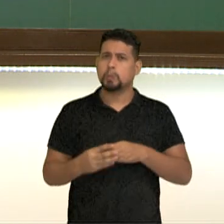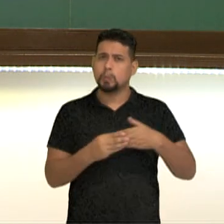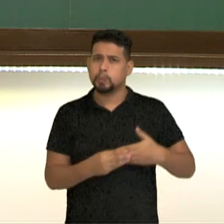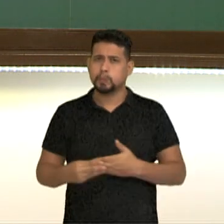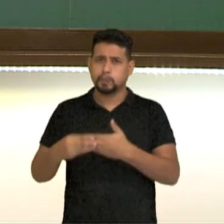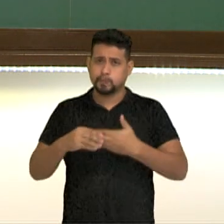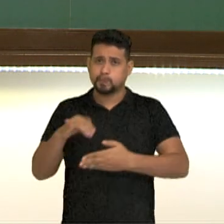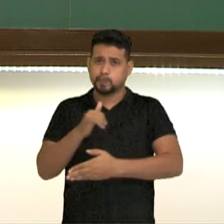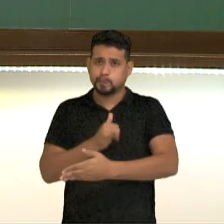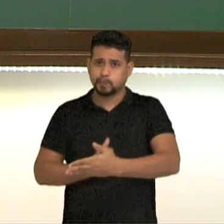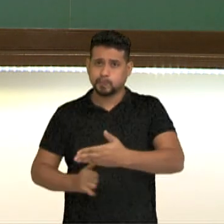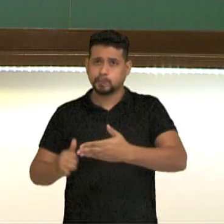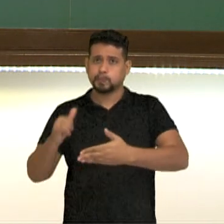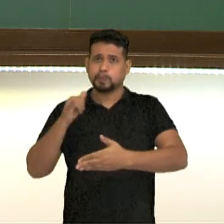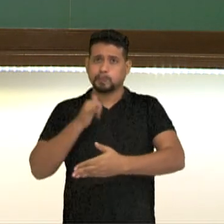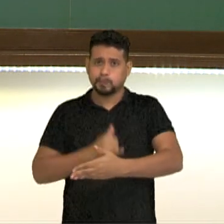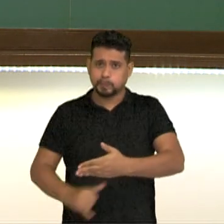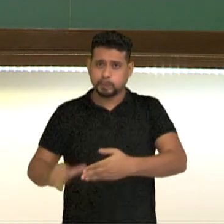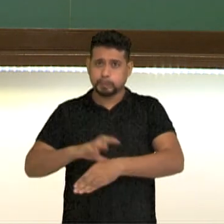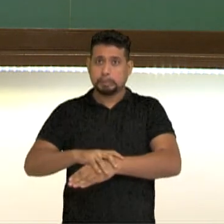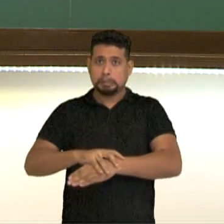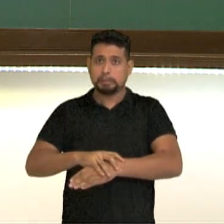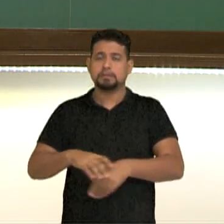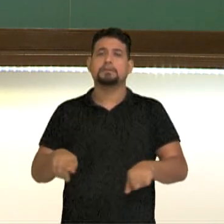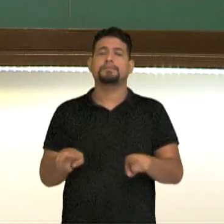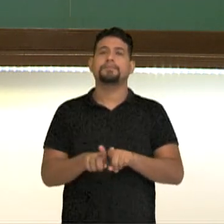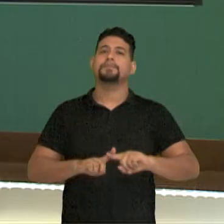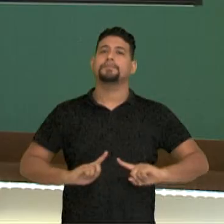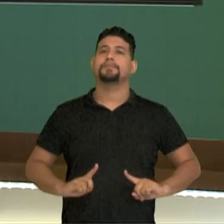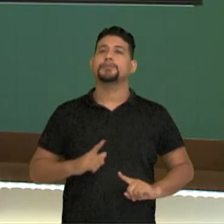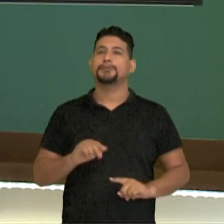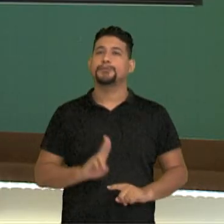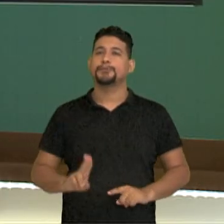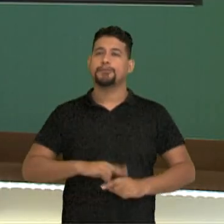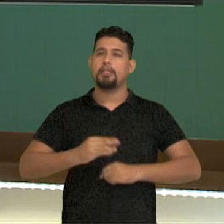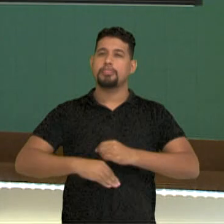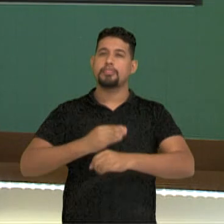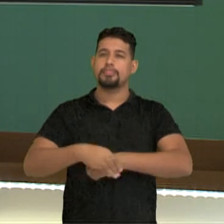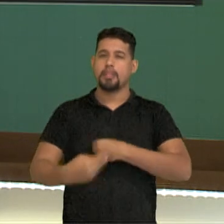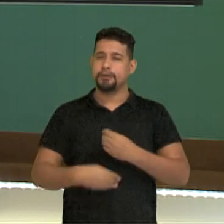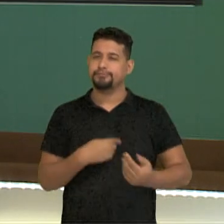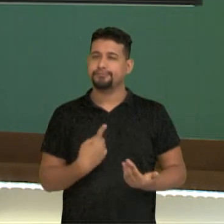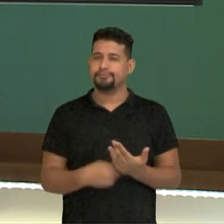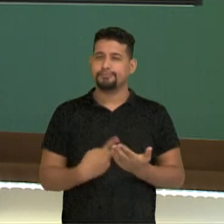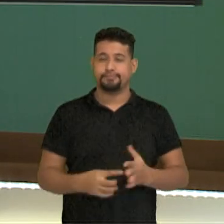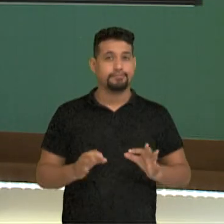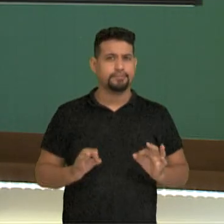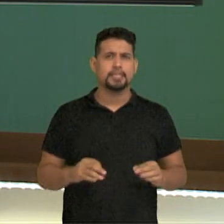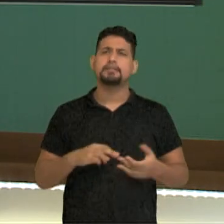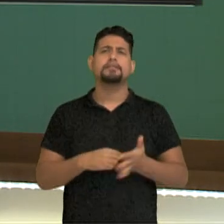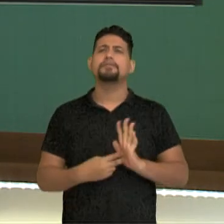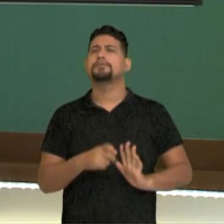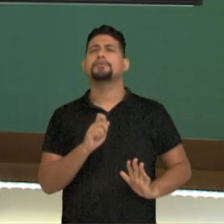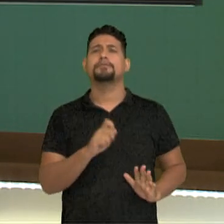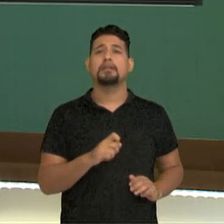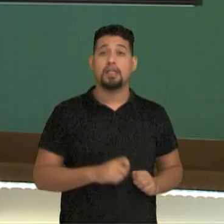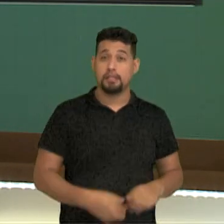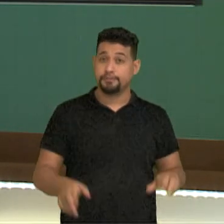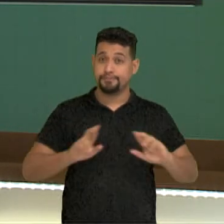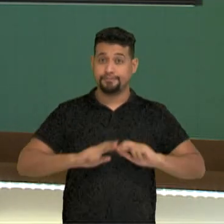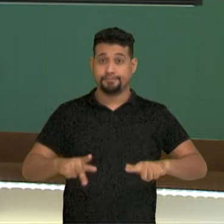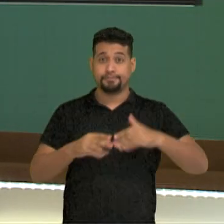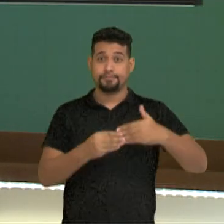possui elétrons com liberdade de movimento, então os isolantes, vamos combinar, eles são o oposto do